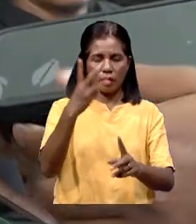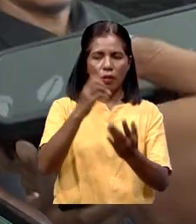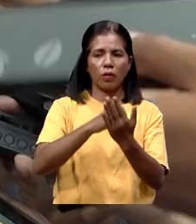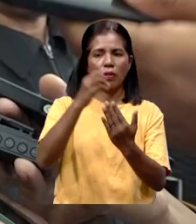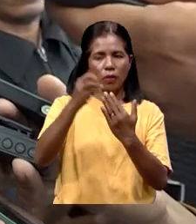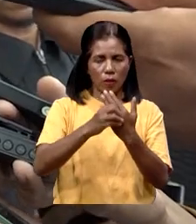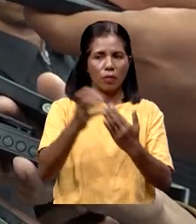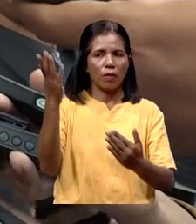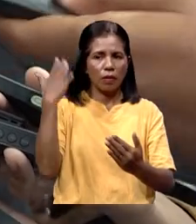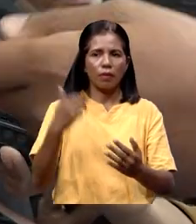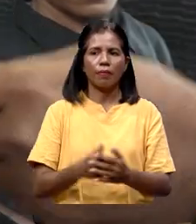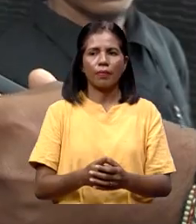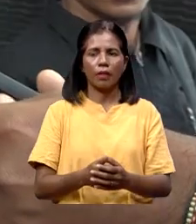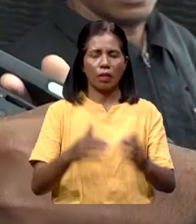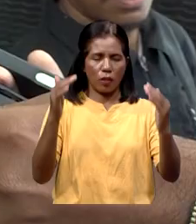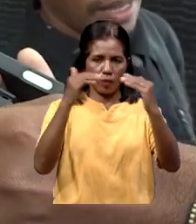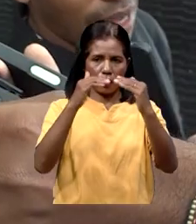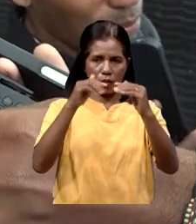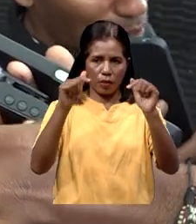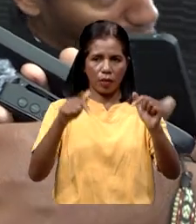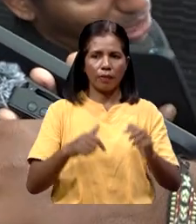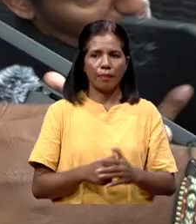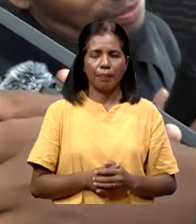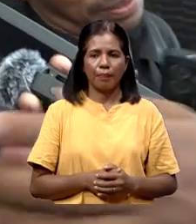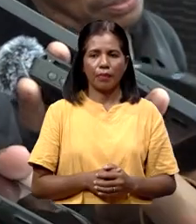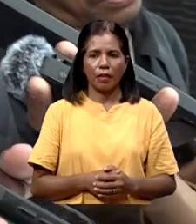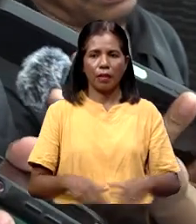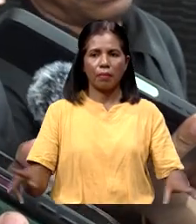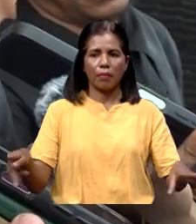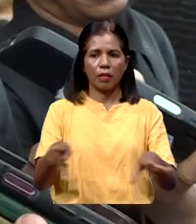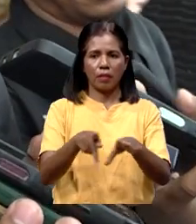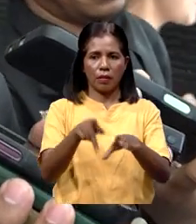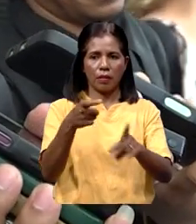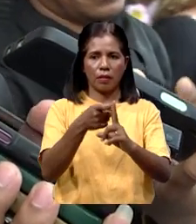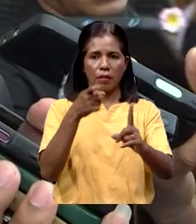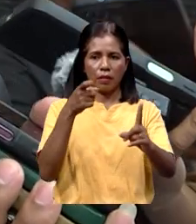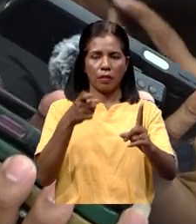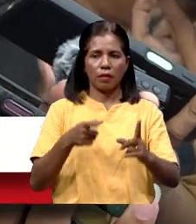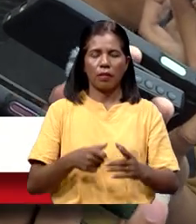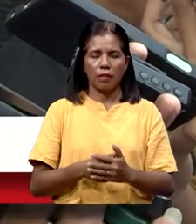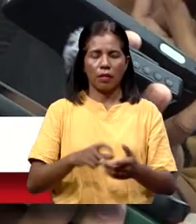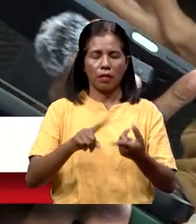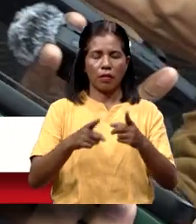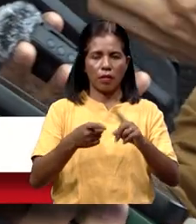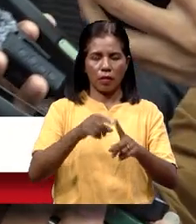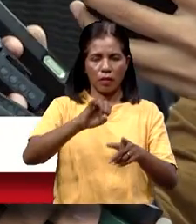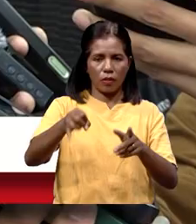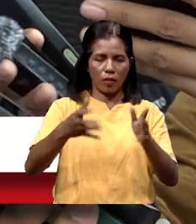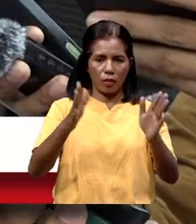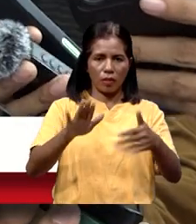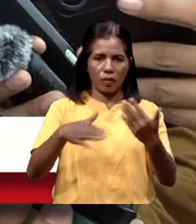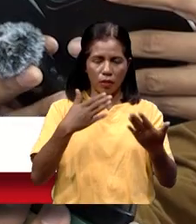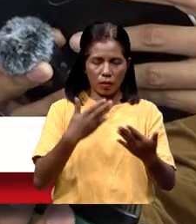liuba. Seminário de ne nebe participa husi colegas jornalistas sirhoto,